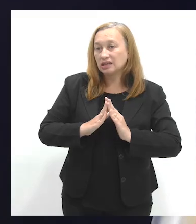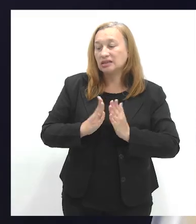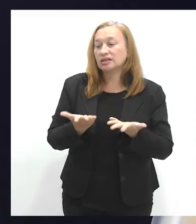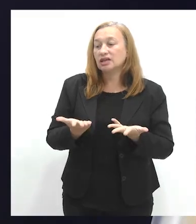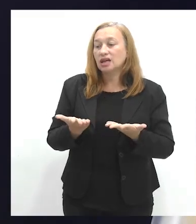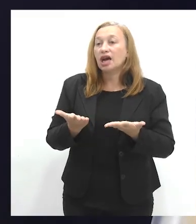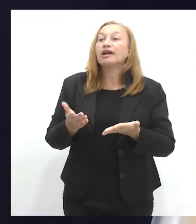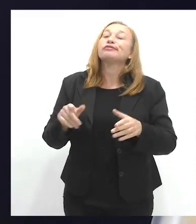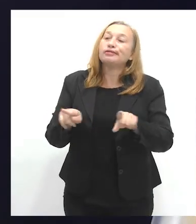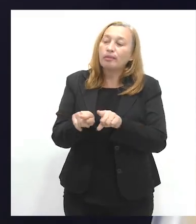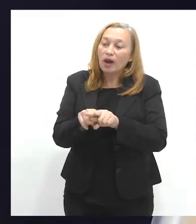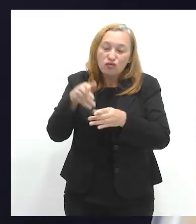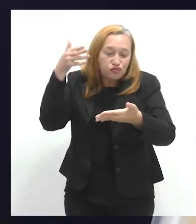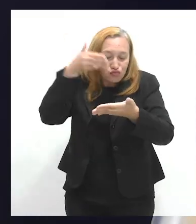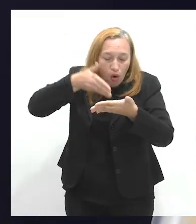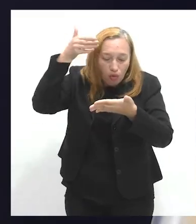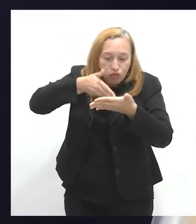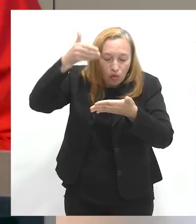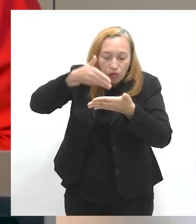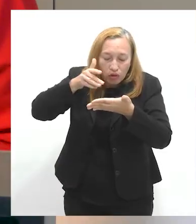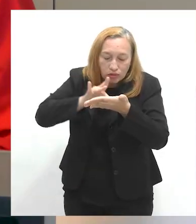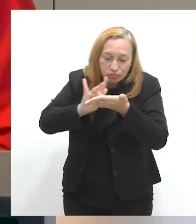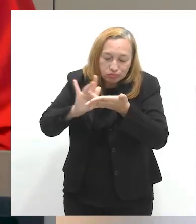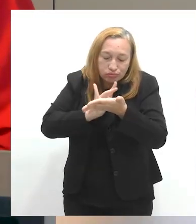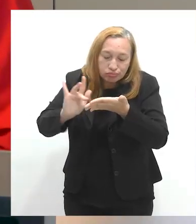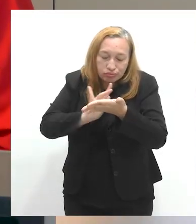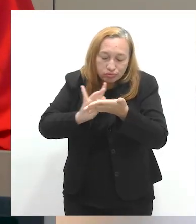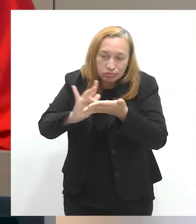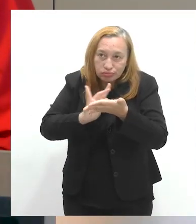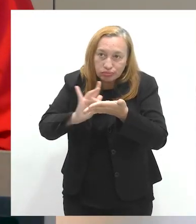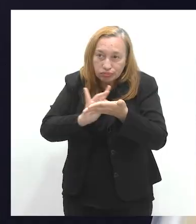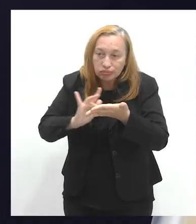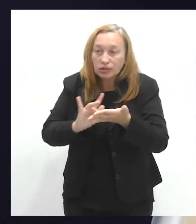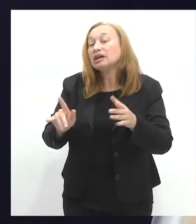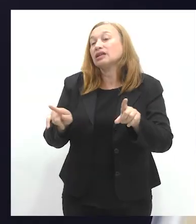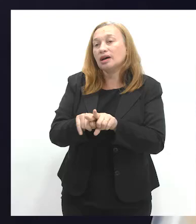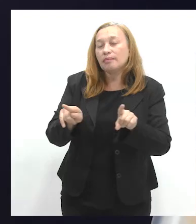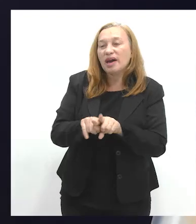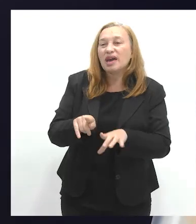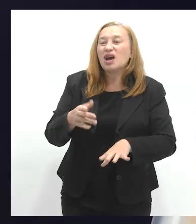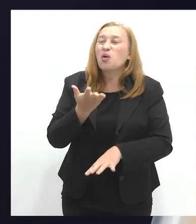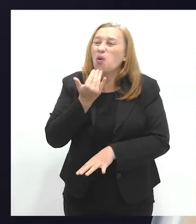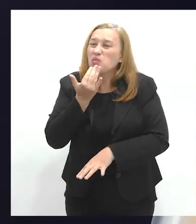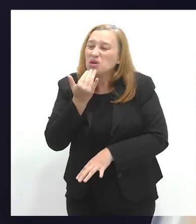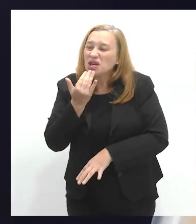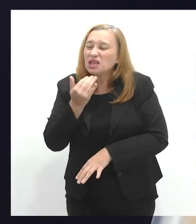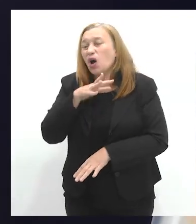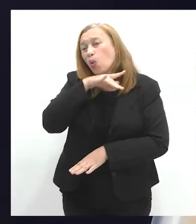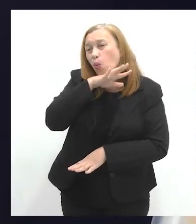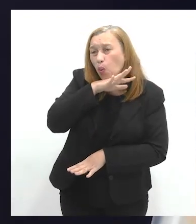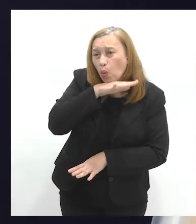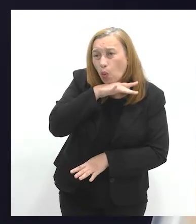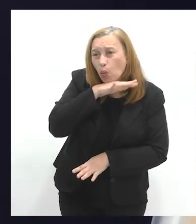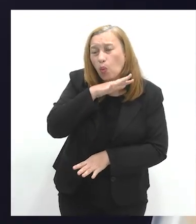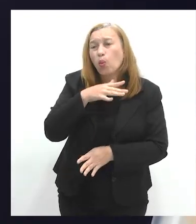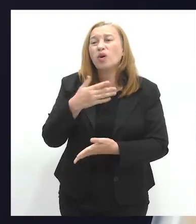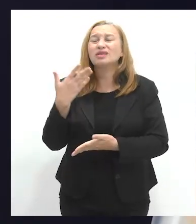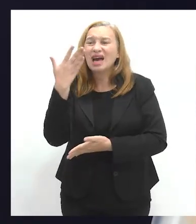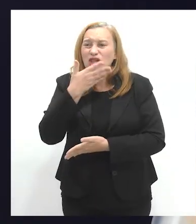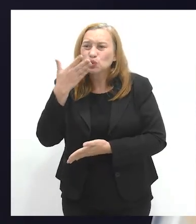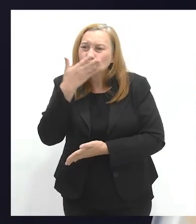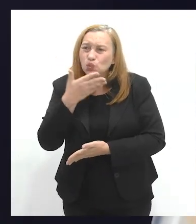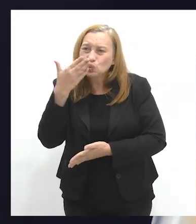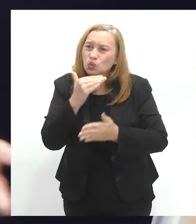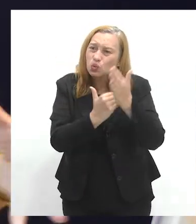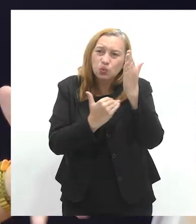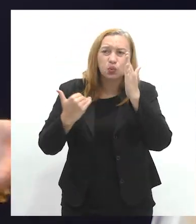exposição excessiva às telas, que é o que a gente mais vê por aí, entre má alimentação, excesso de açúcar, tem todo